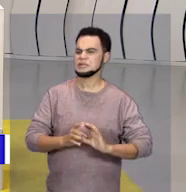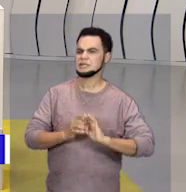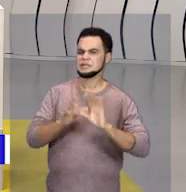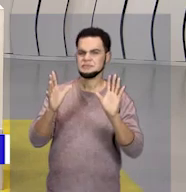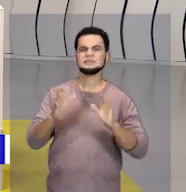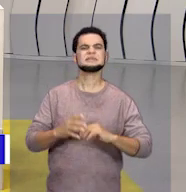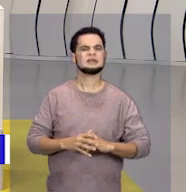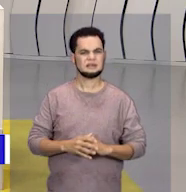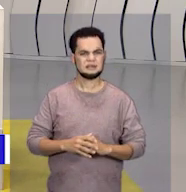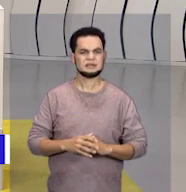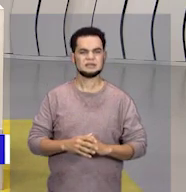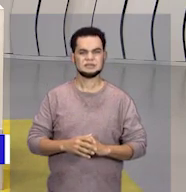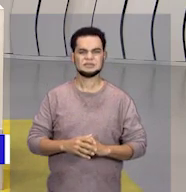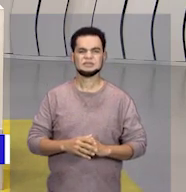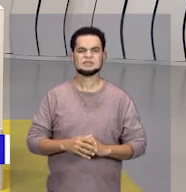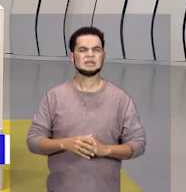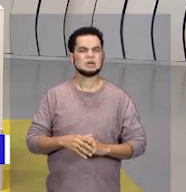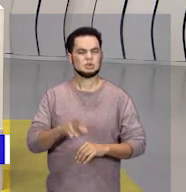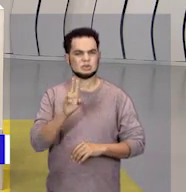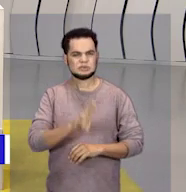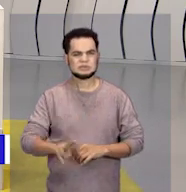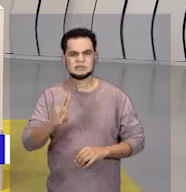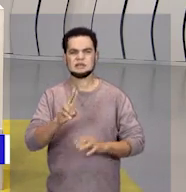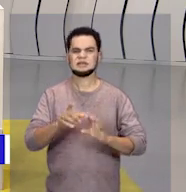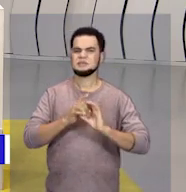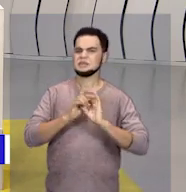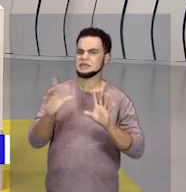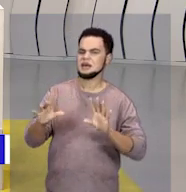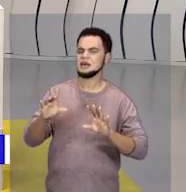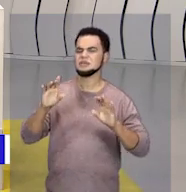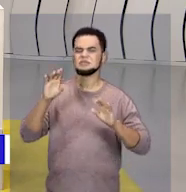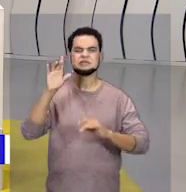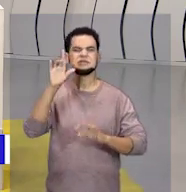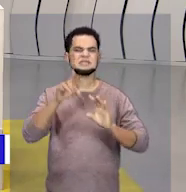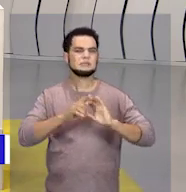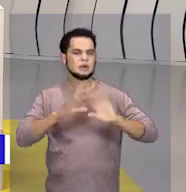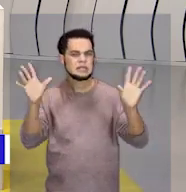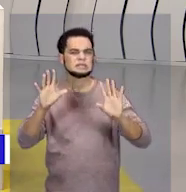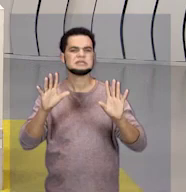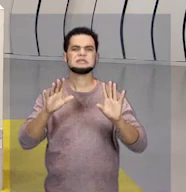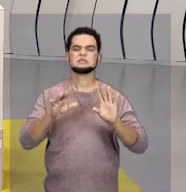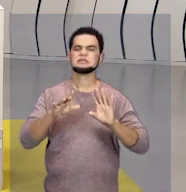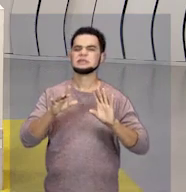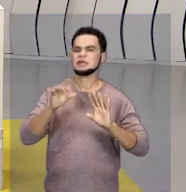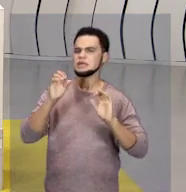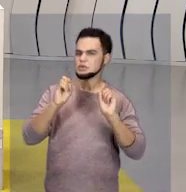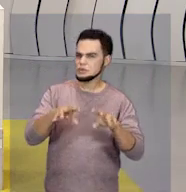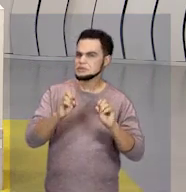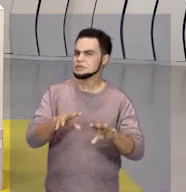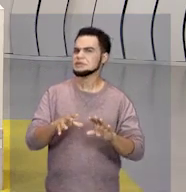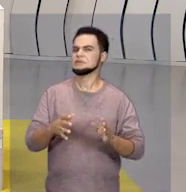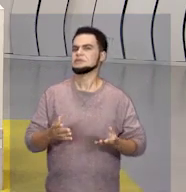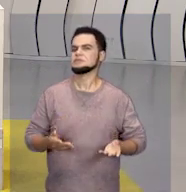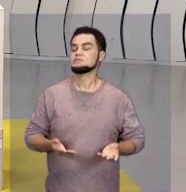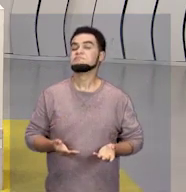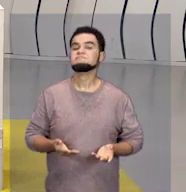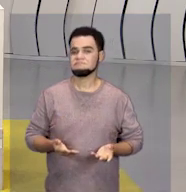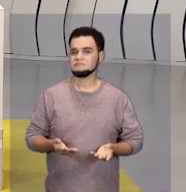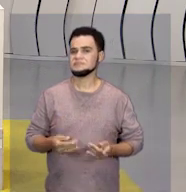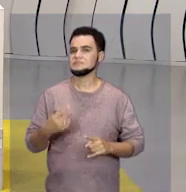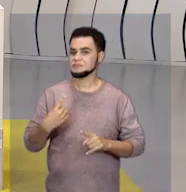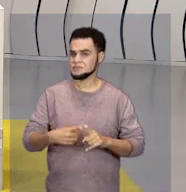exercício da democracia, da liberdade e da educação, é justamente para que a gente